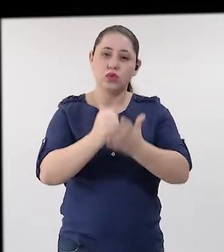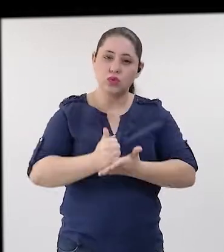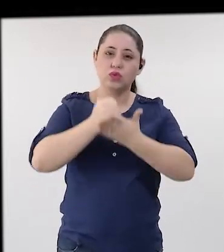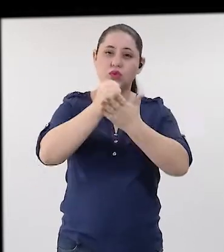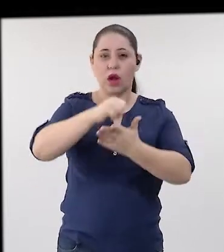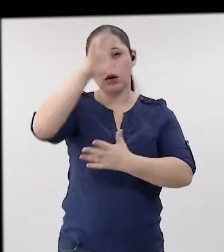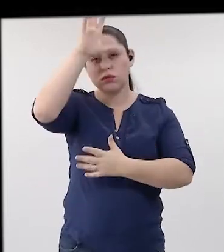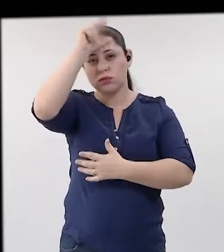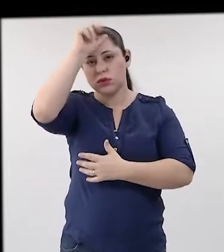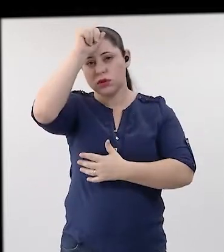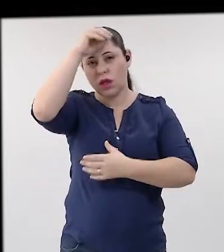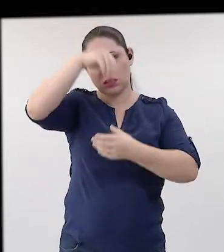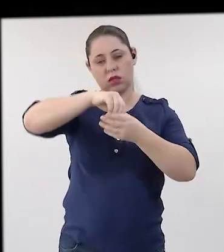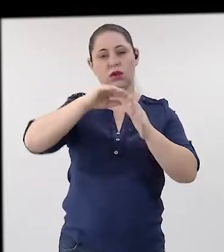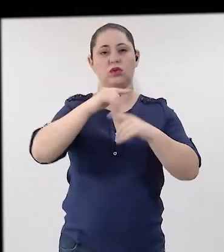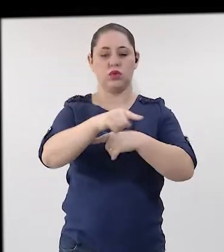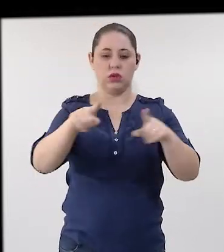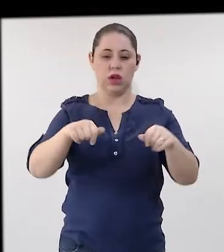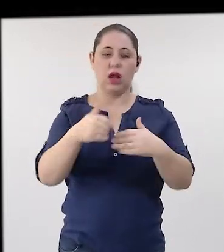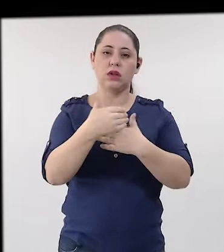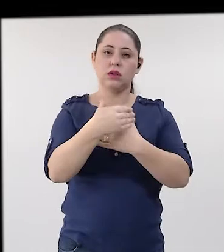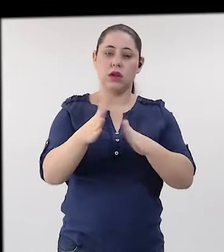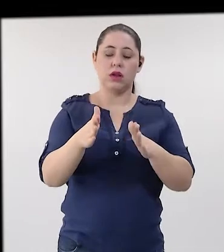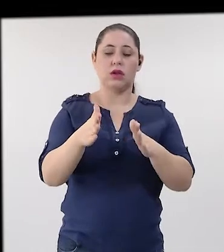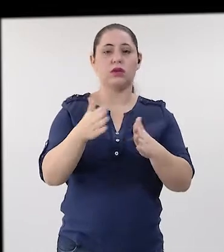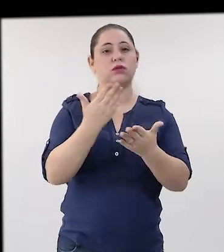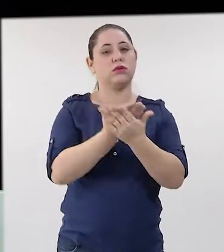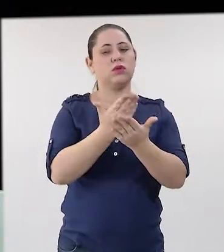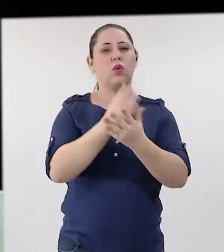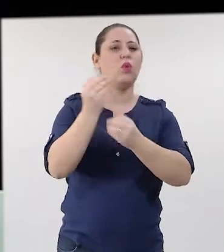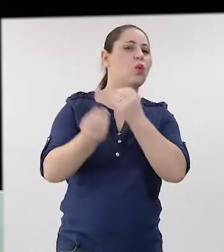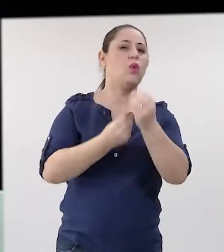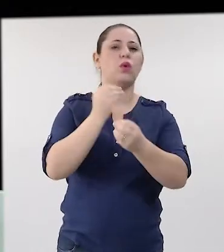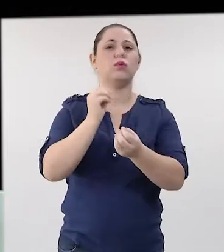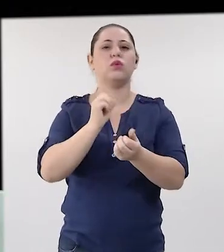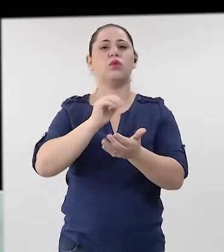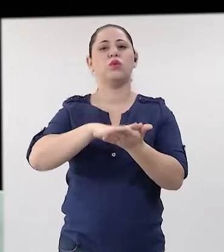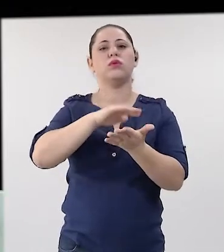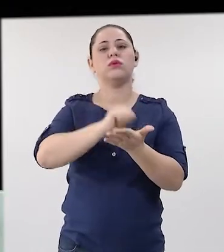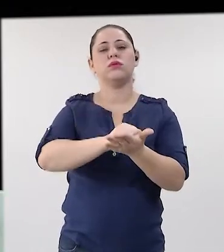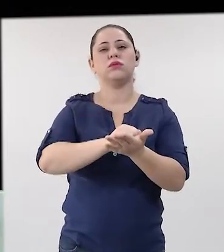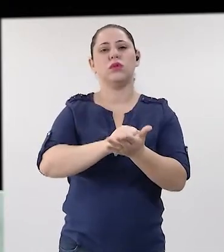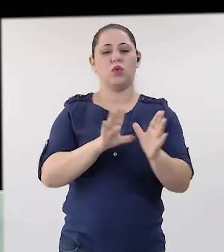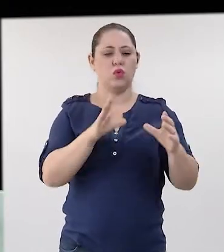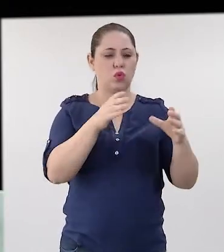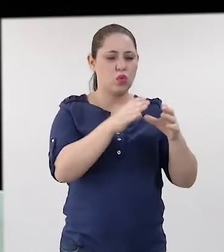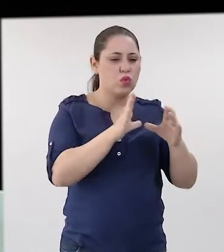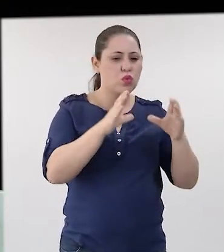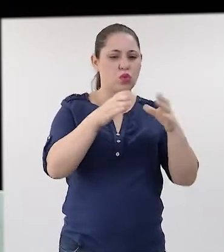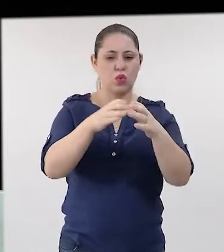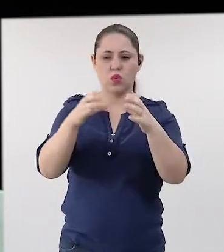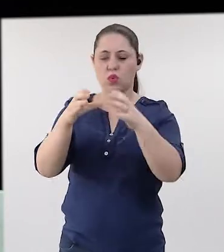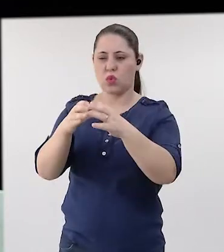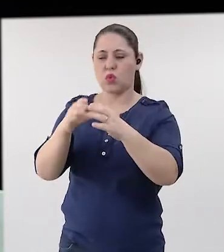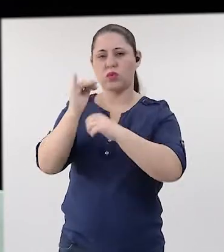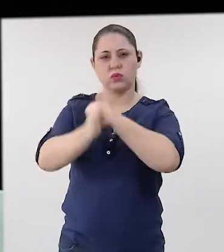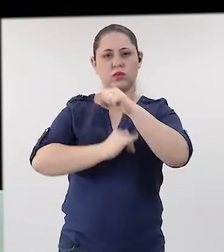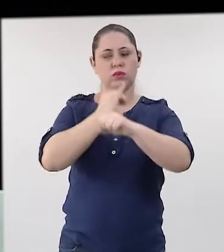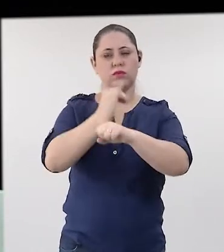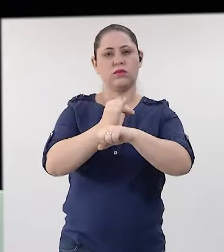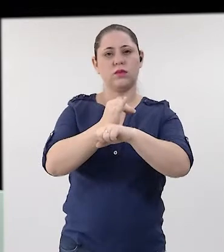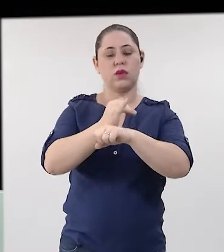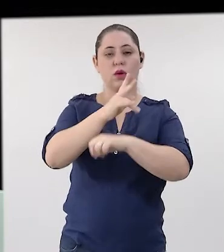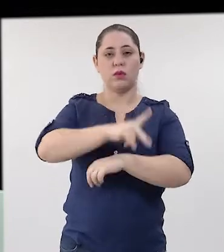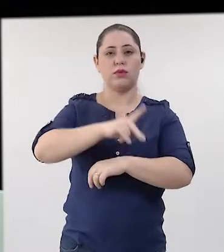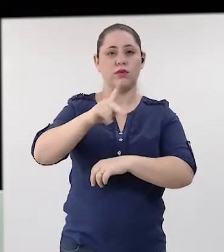ferramenta para auxiliar no processo de aprendizagem dentro da sala de aula. Como que é a dinâmica do aplicativo, Carlos? São grupos